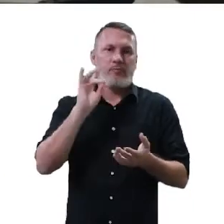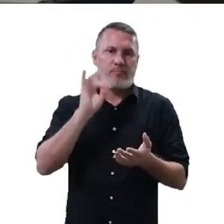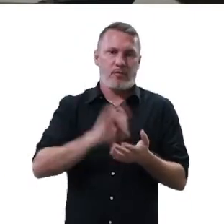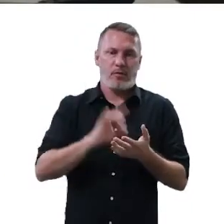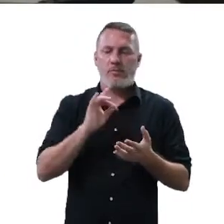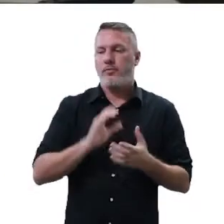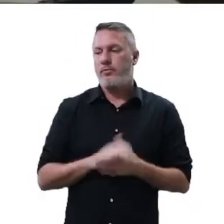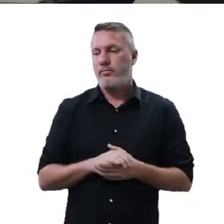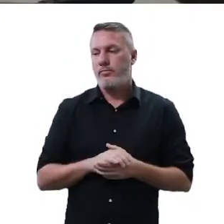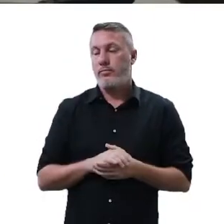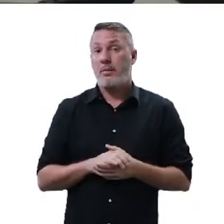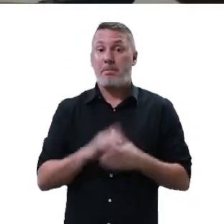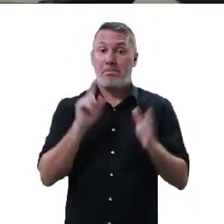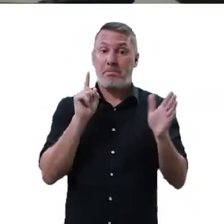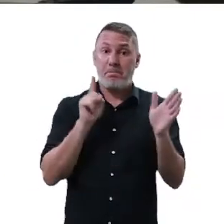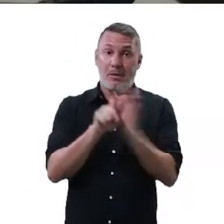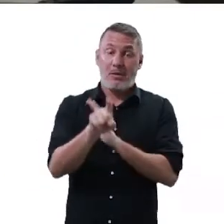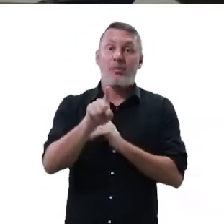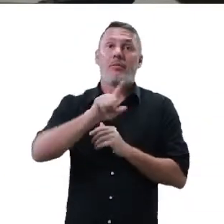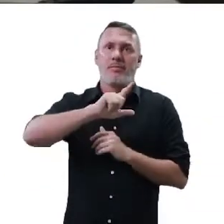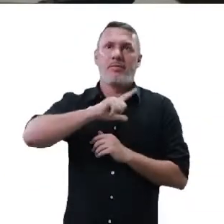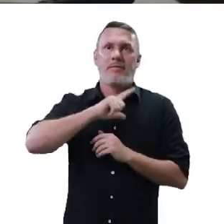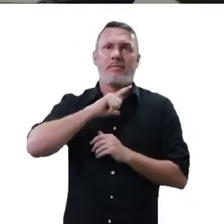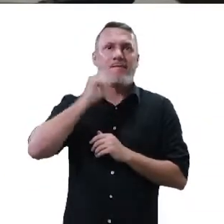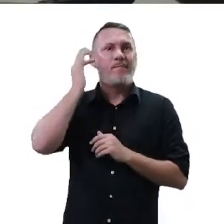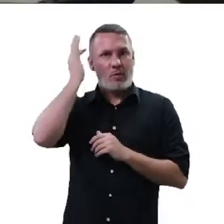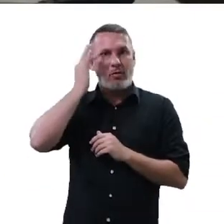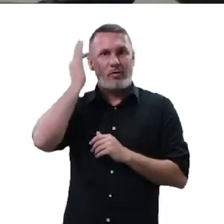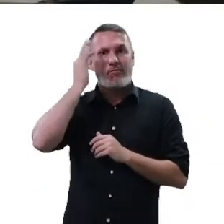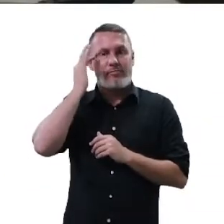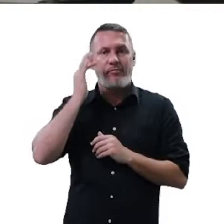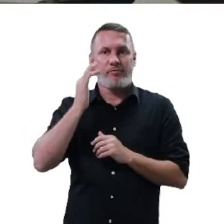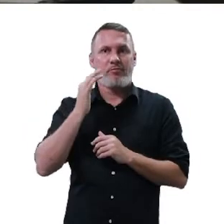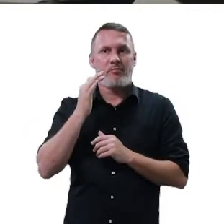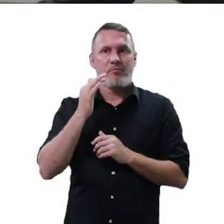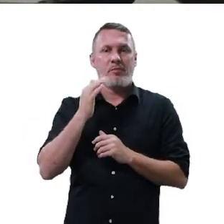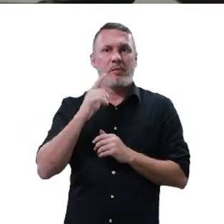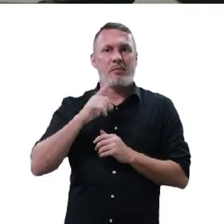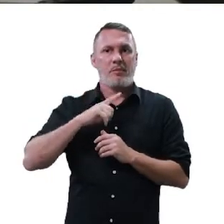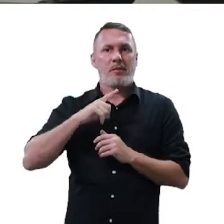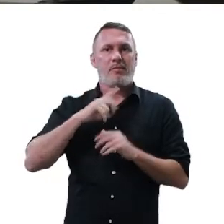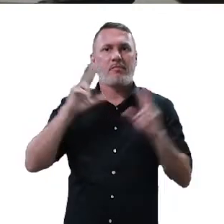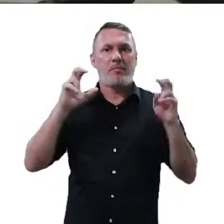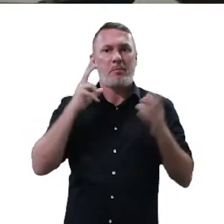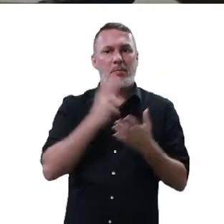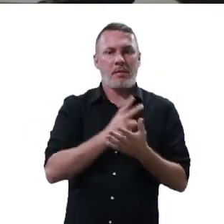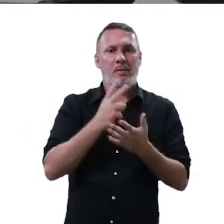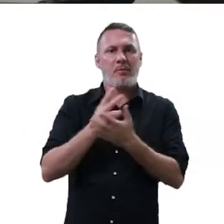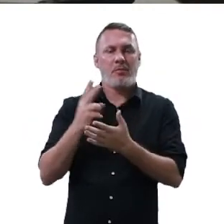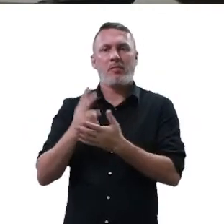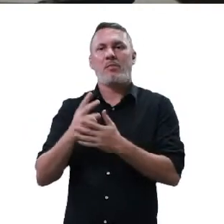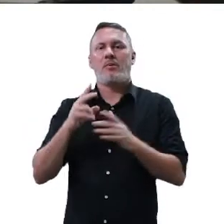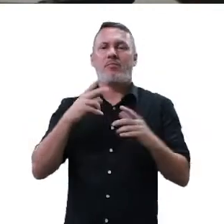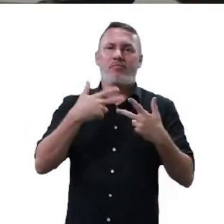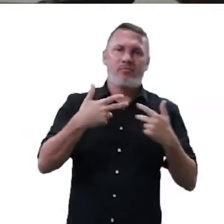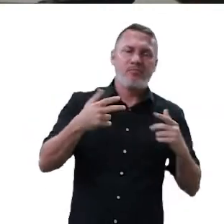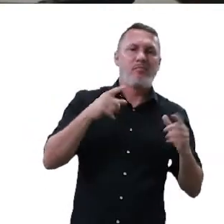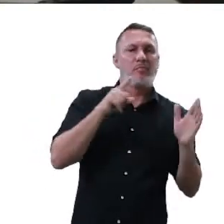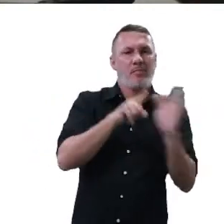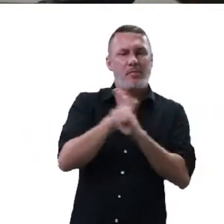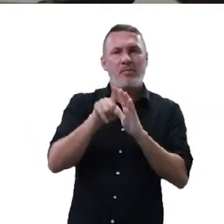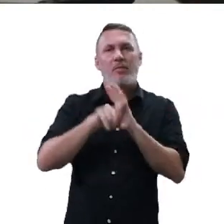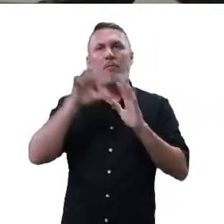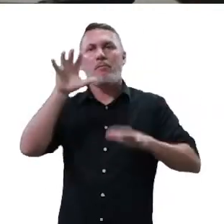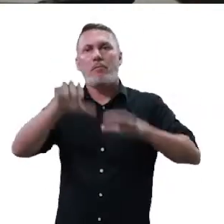entender a realidade. E a grande pergunta desses filósofos, desses primeiros questionadores